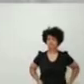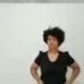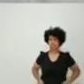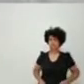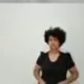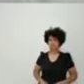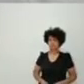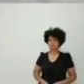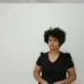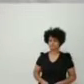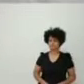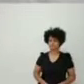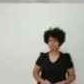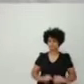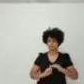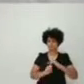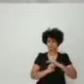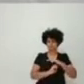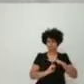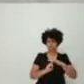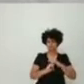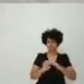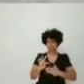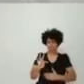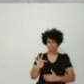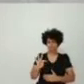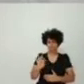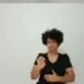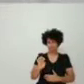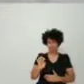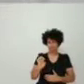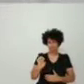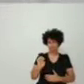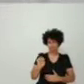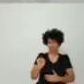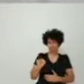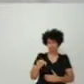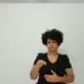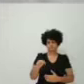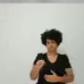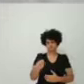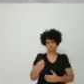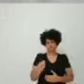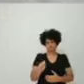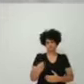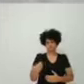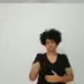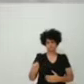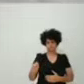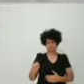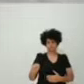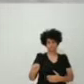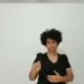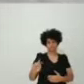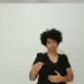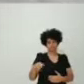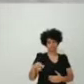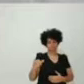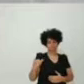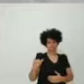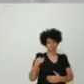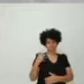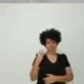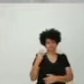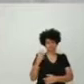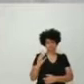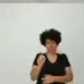querida tecn sexta-feira agora dia 10 né tecn completou 30 anos aqui em